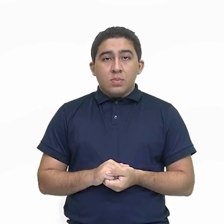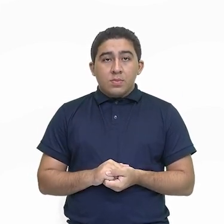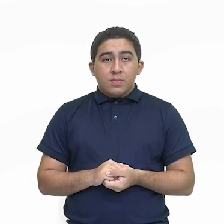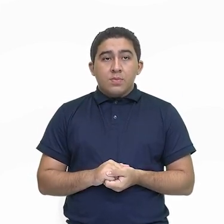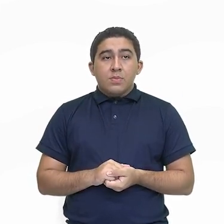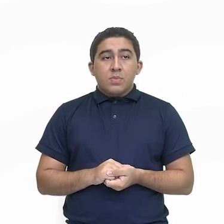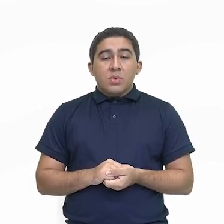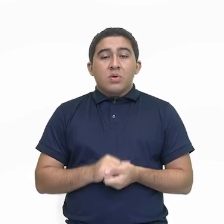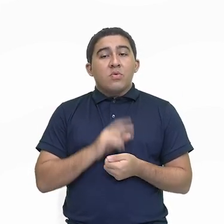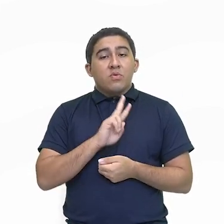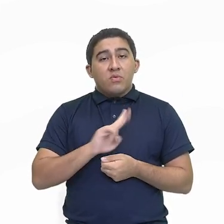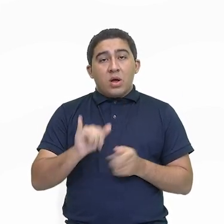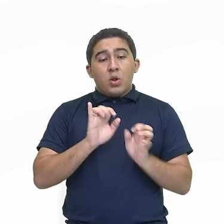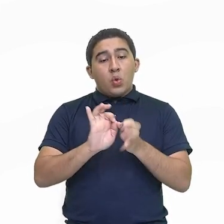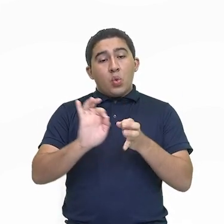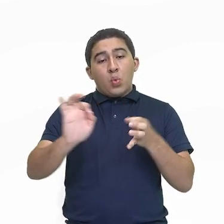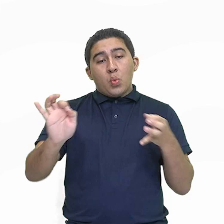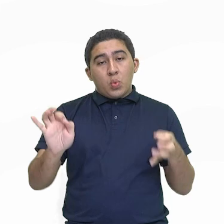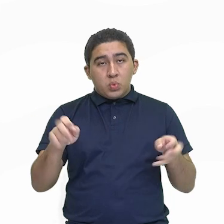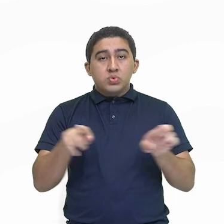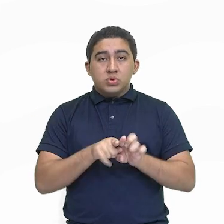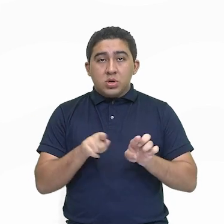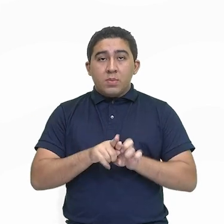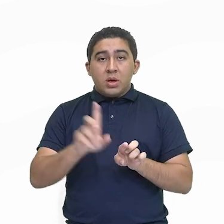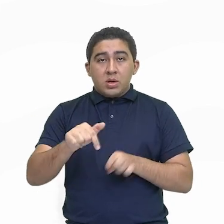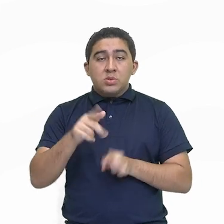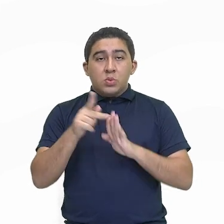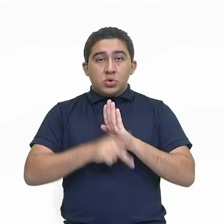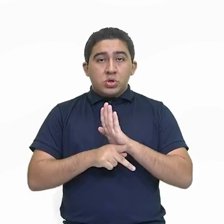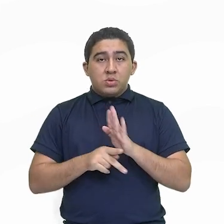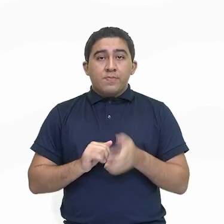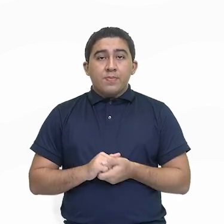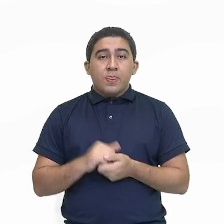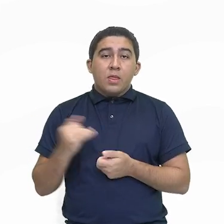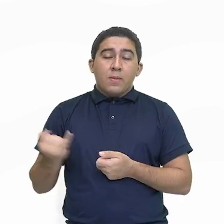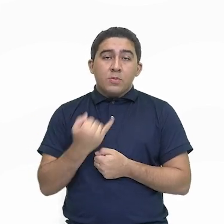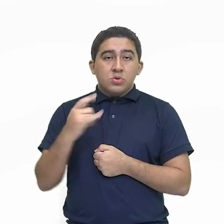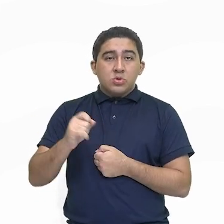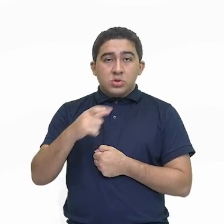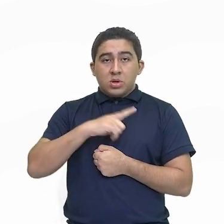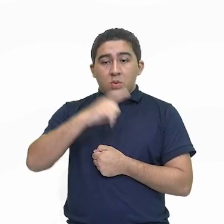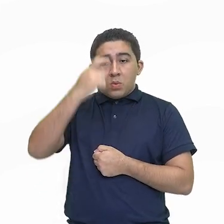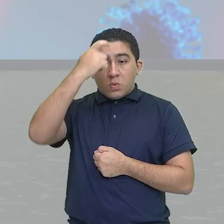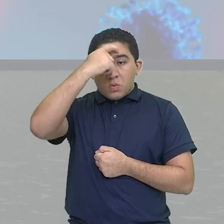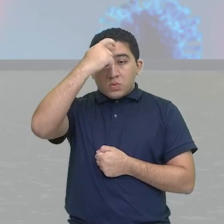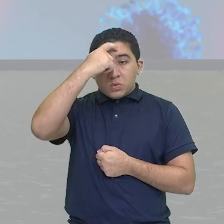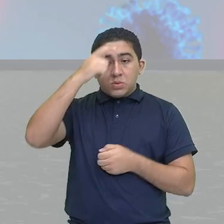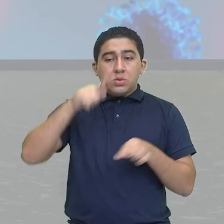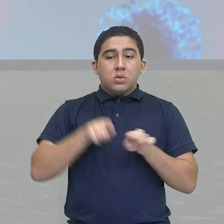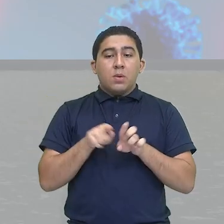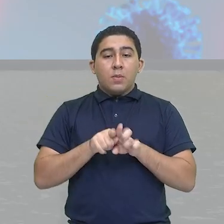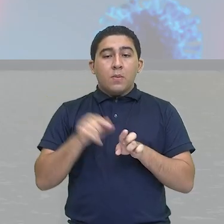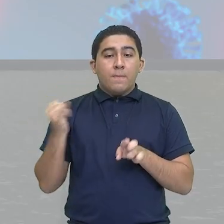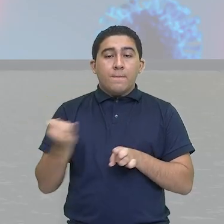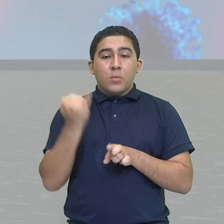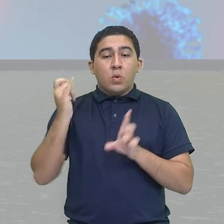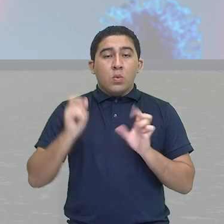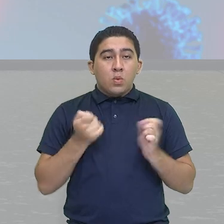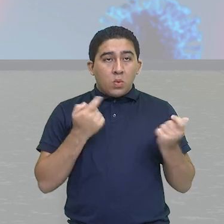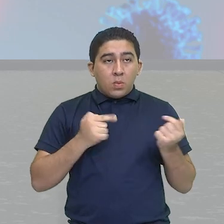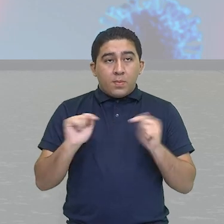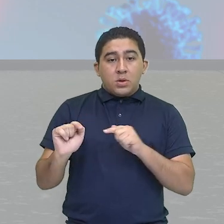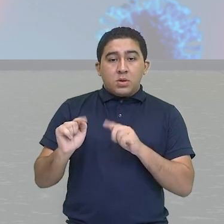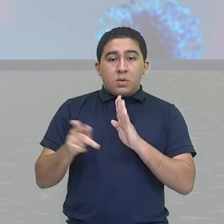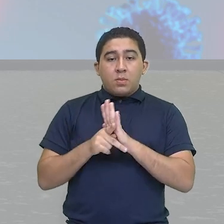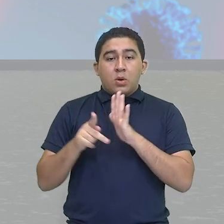rios muito longínquas, né? E é por isso que é importante se conscientizar, é importante combater